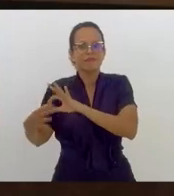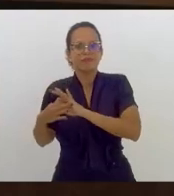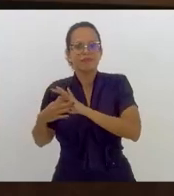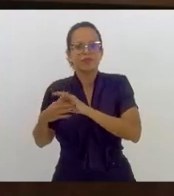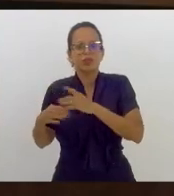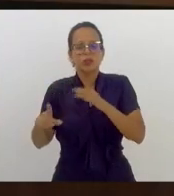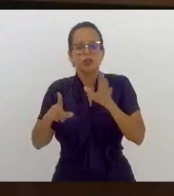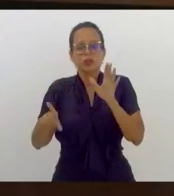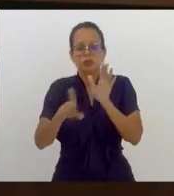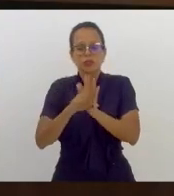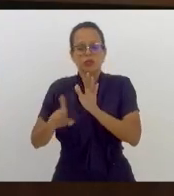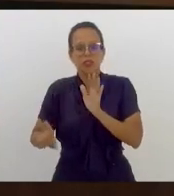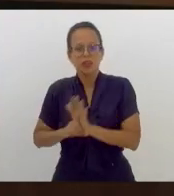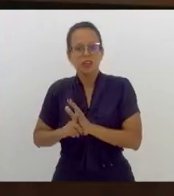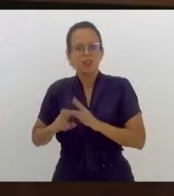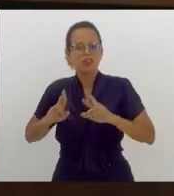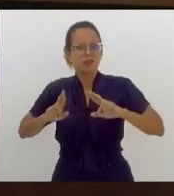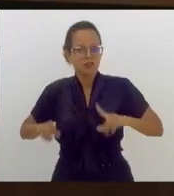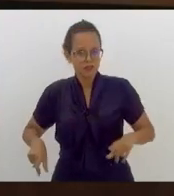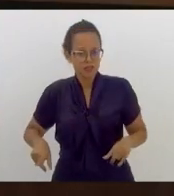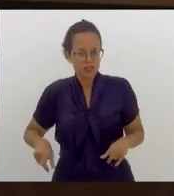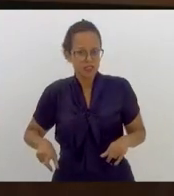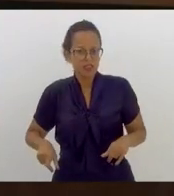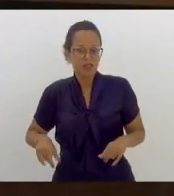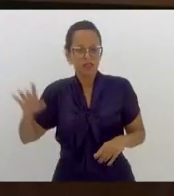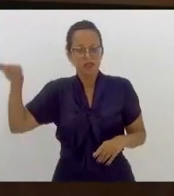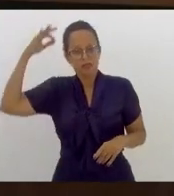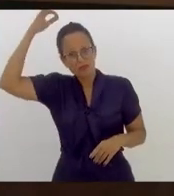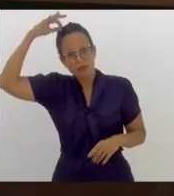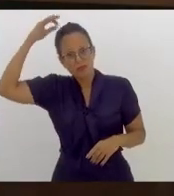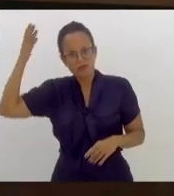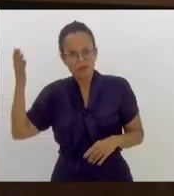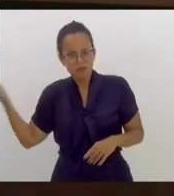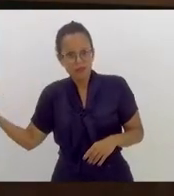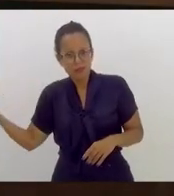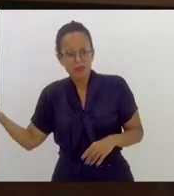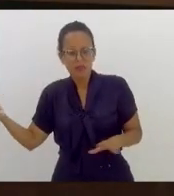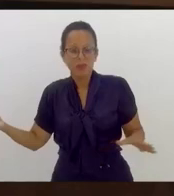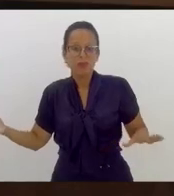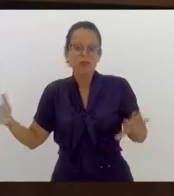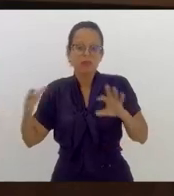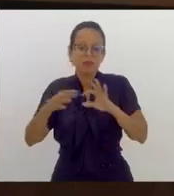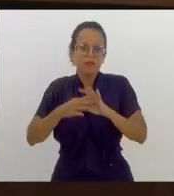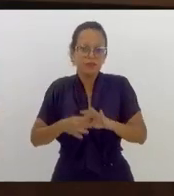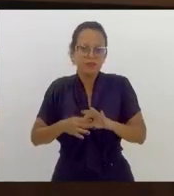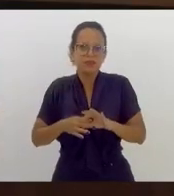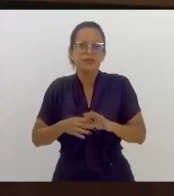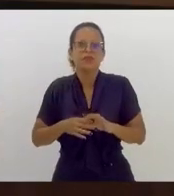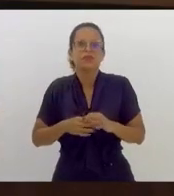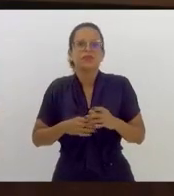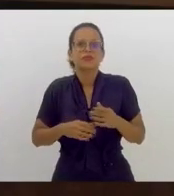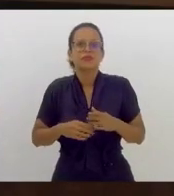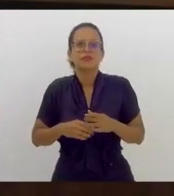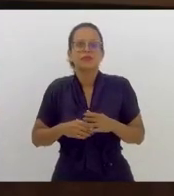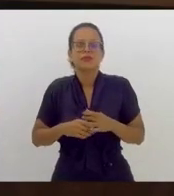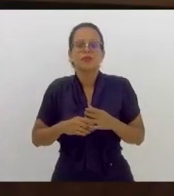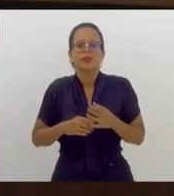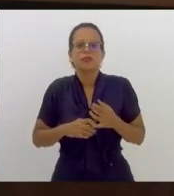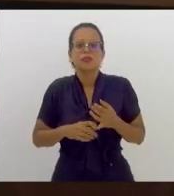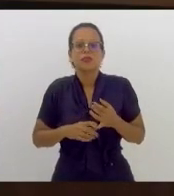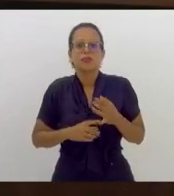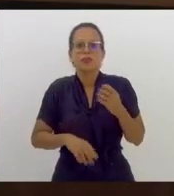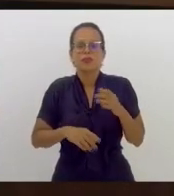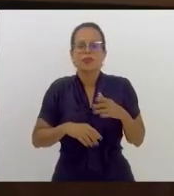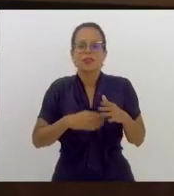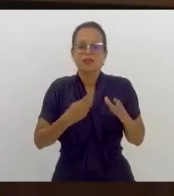duas legislações distintas do Espírito Santo, combinada com um dispositivo da legislação